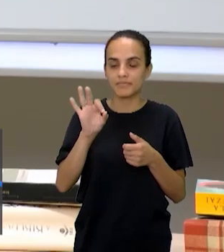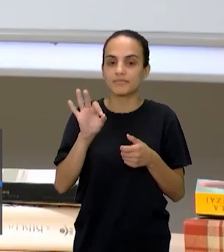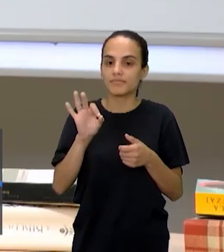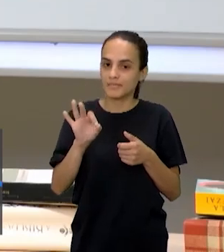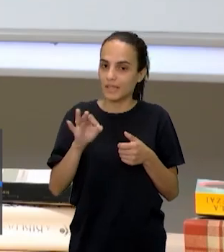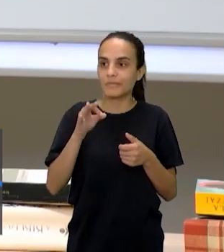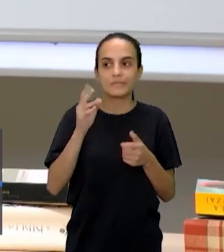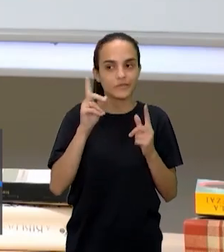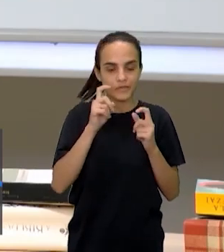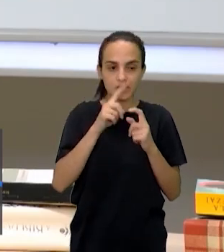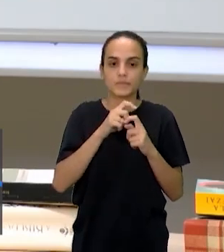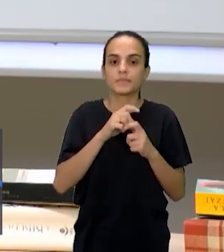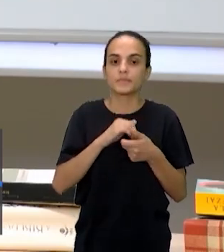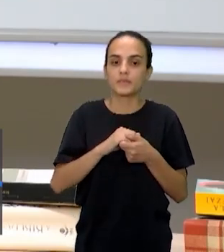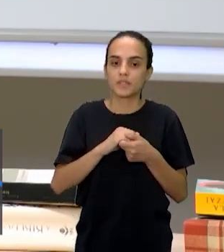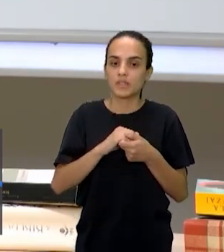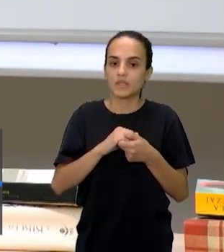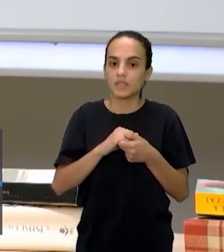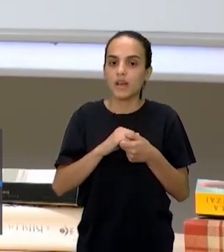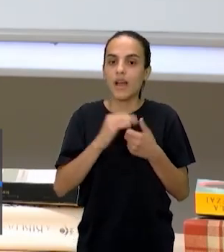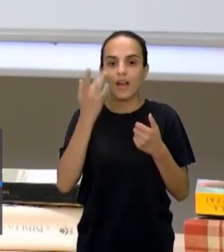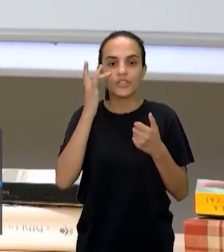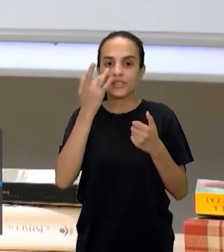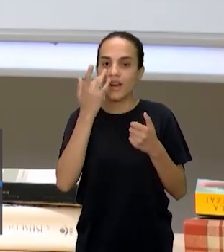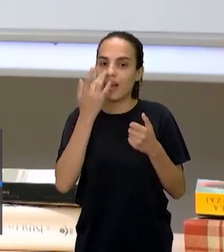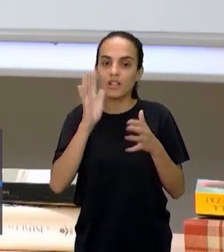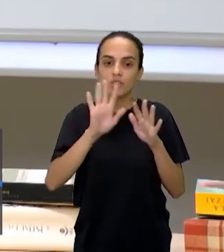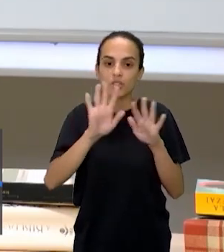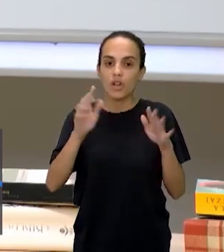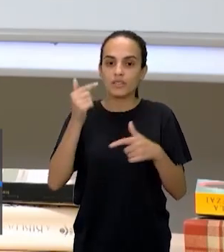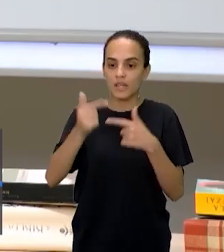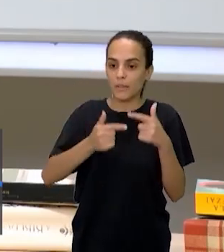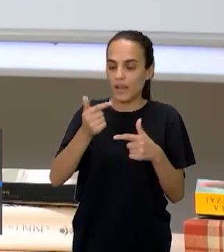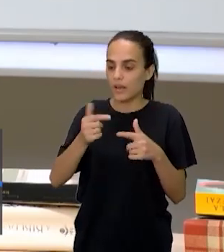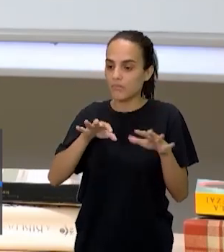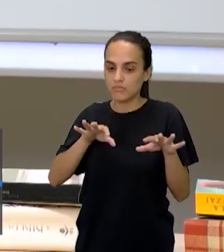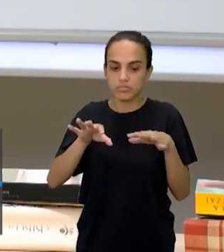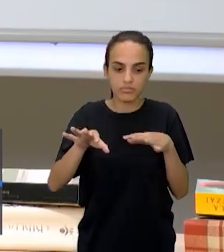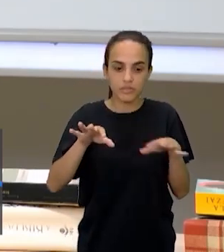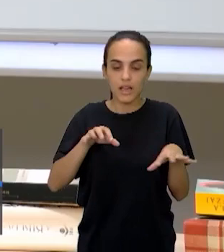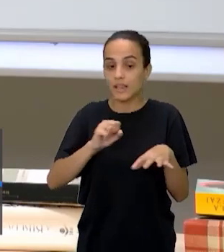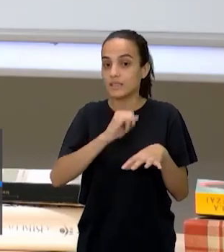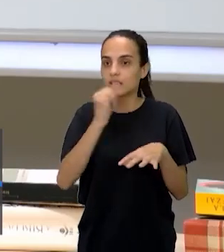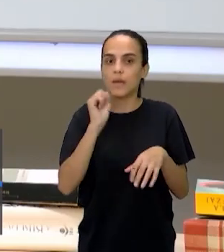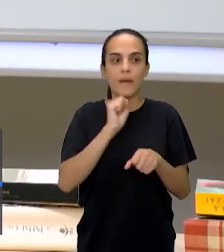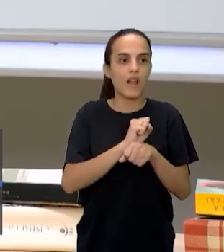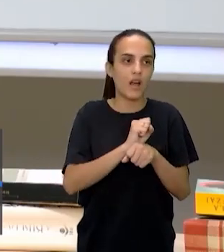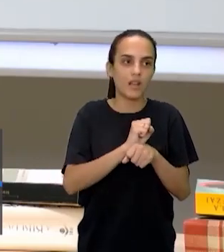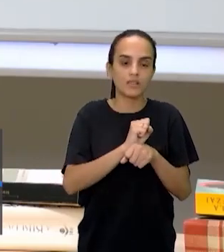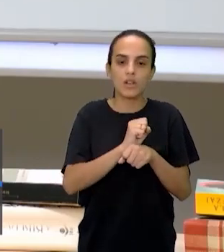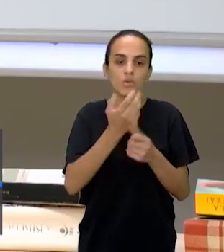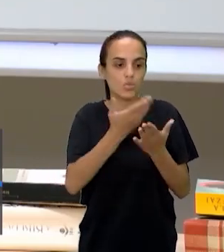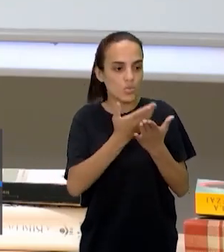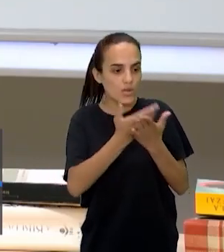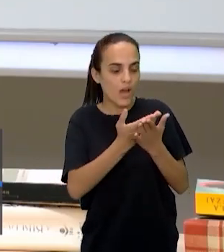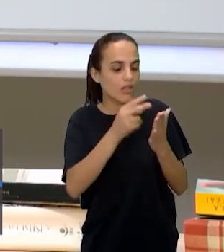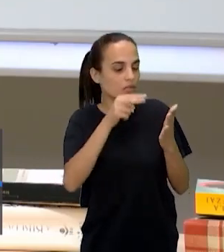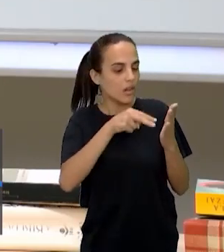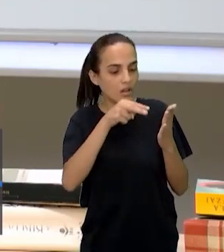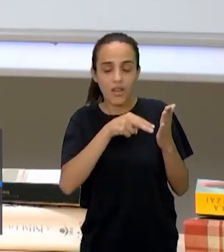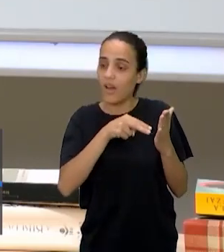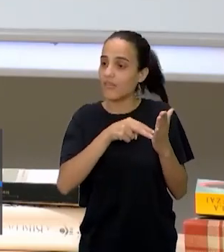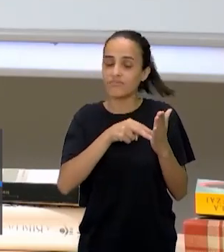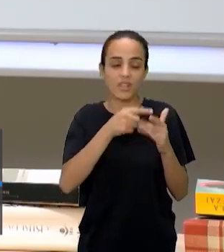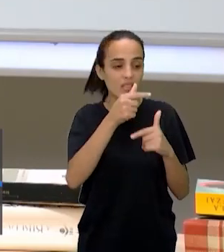bem complexa. Então, é aquela coisa de achar que a gente só está trabalhando se está em movimento. Exatamente. Se você está parado, estudando, lendo, você não